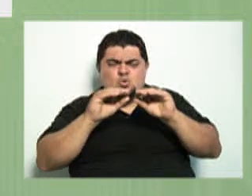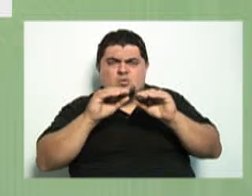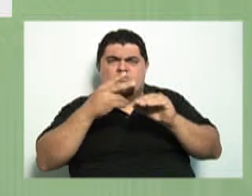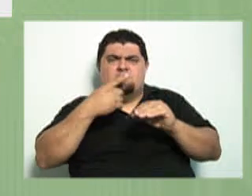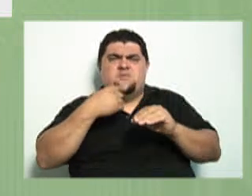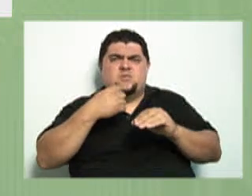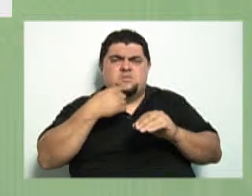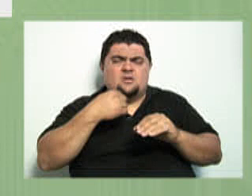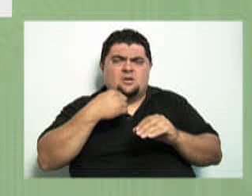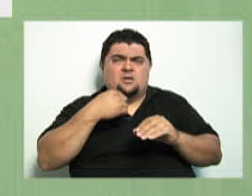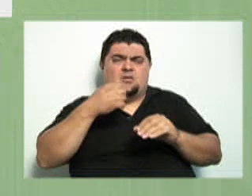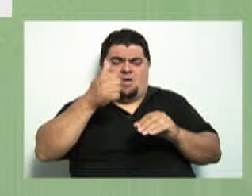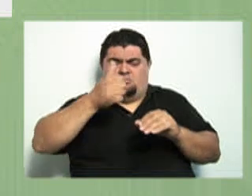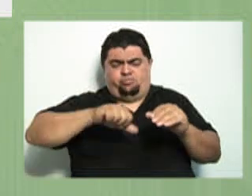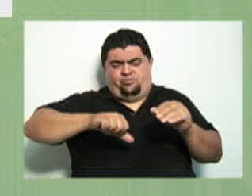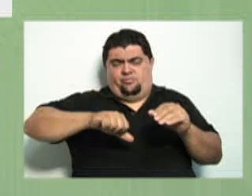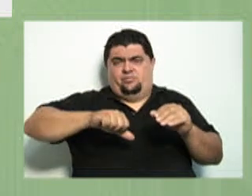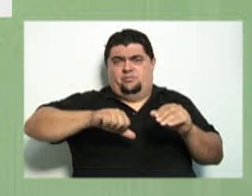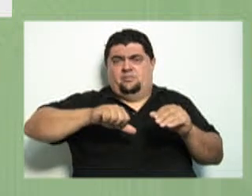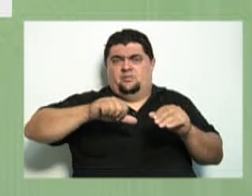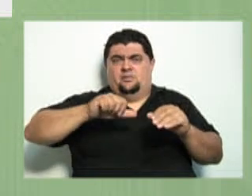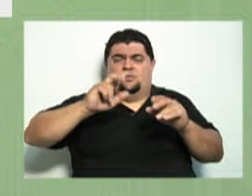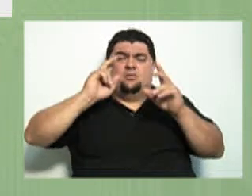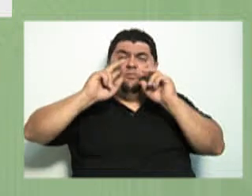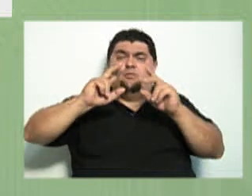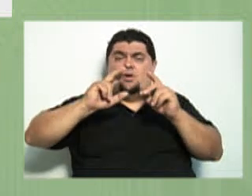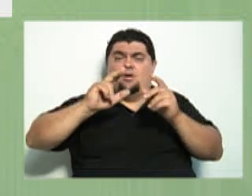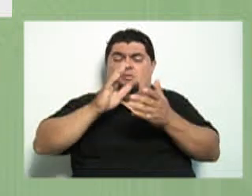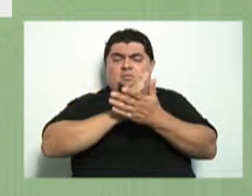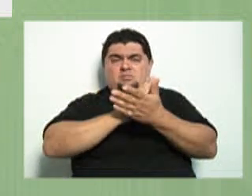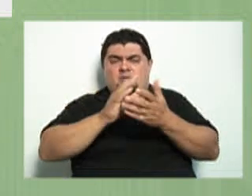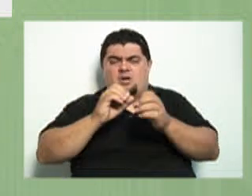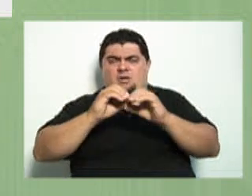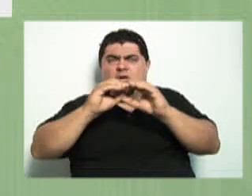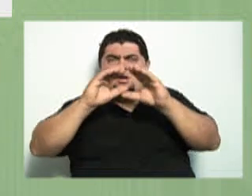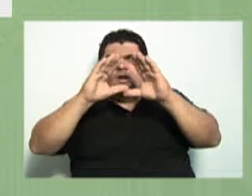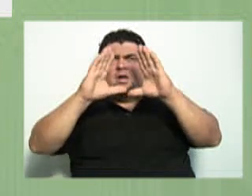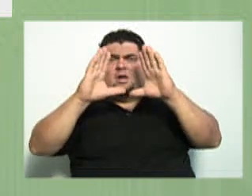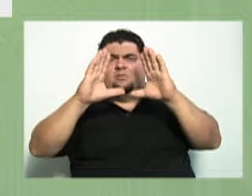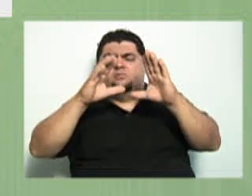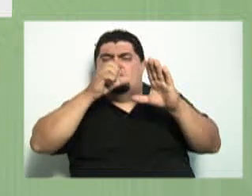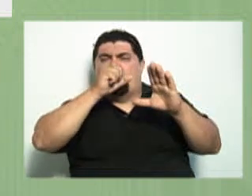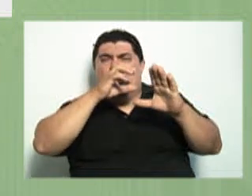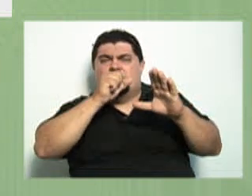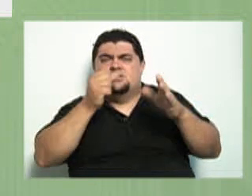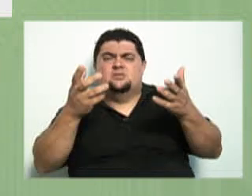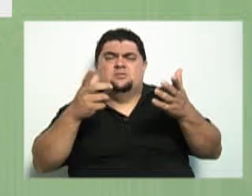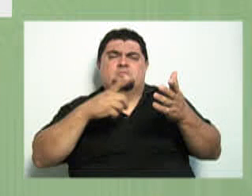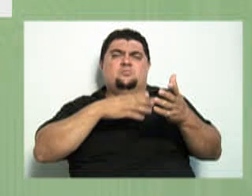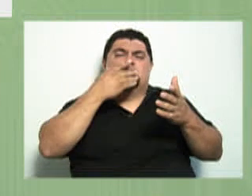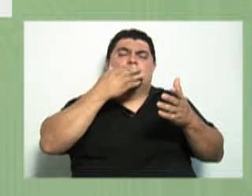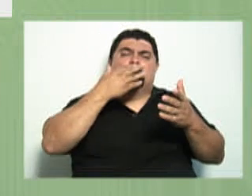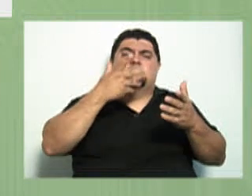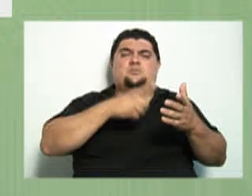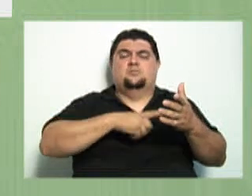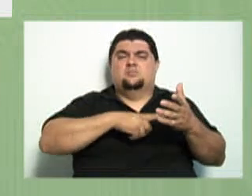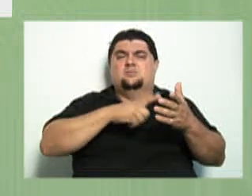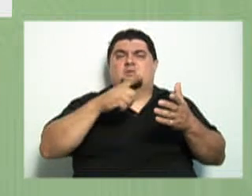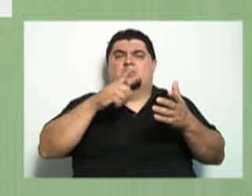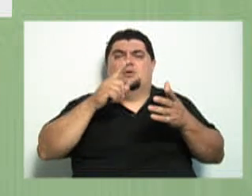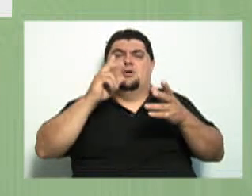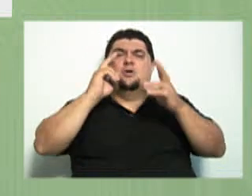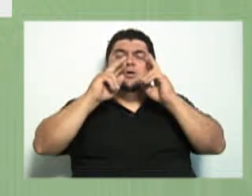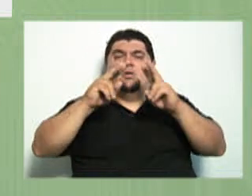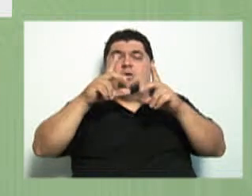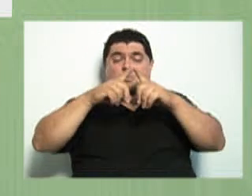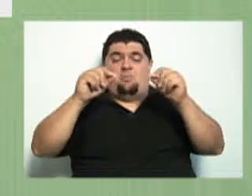muito baixo, e tudo que você está vendo de um pouco mais claro está laranja. A gente vai ter poucos municípios aqui com resultado amarelo. Isso aqui é